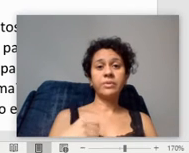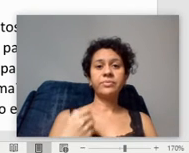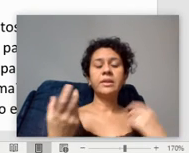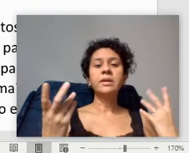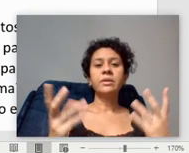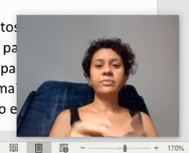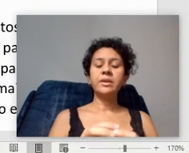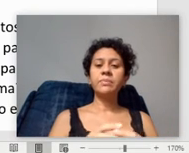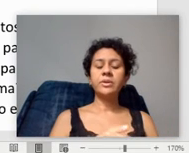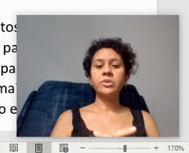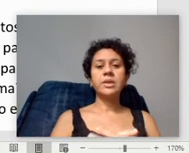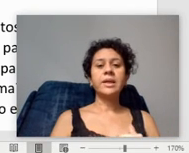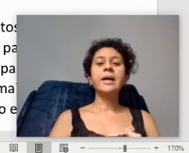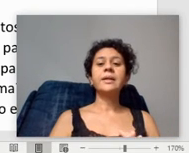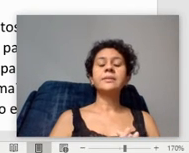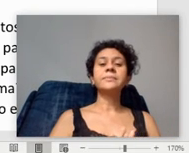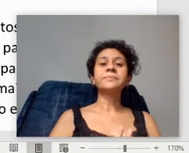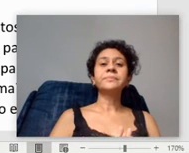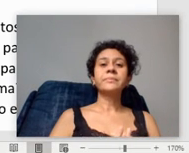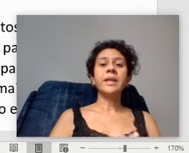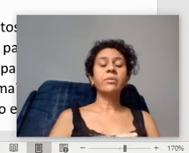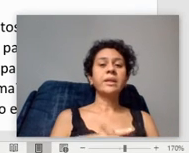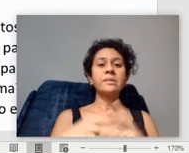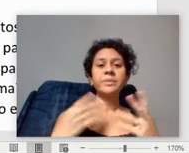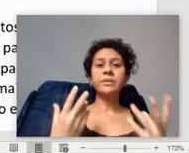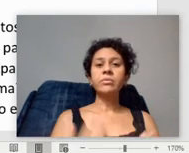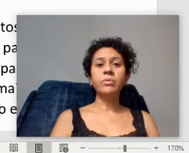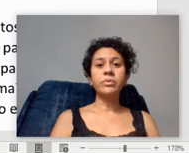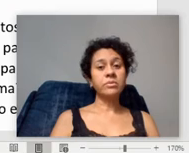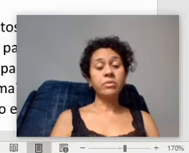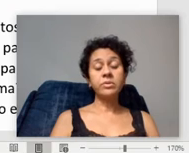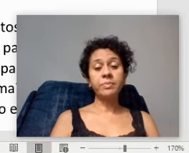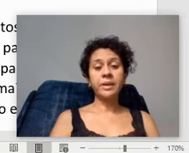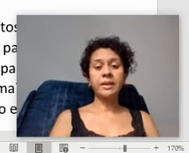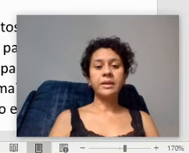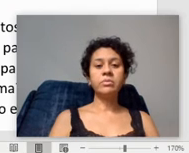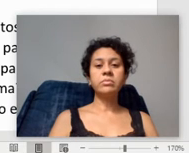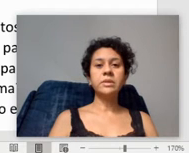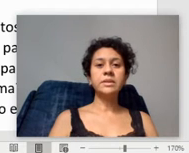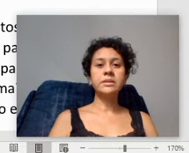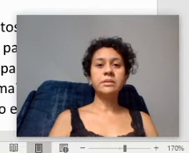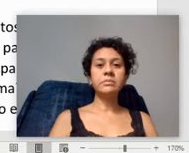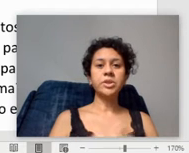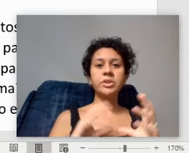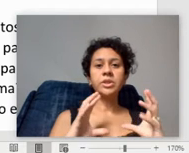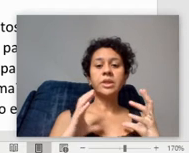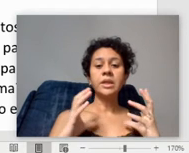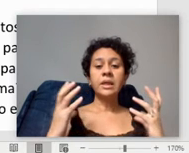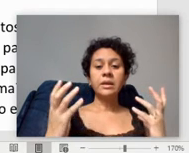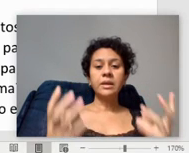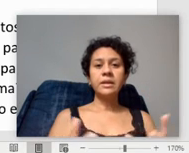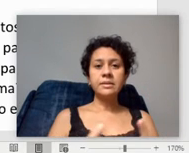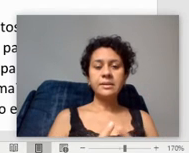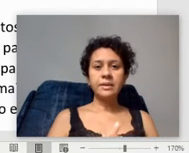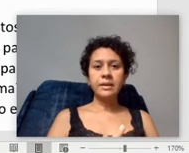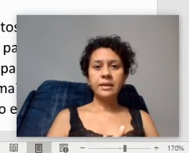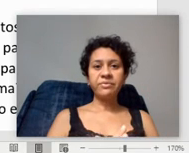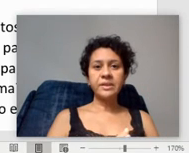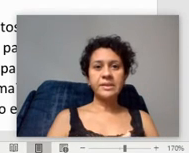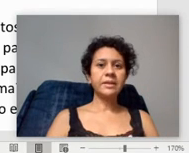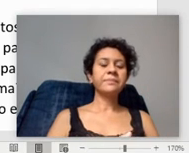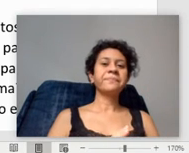coordenação motora fina fique prejudicada, né, ou que eles percam gosto pela leitura. Então, a gente